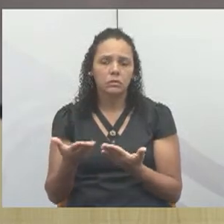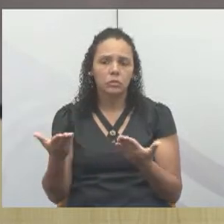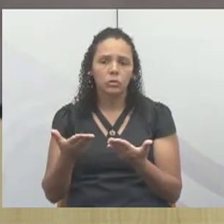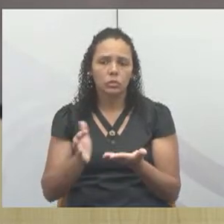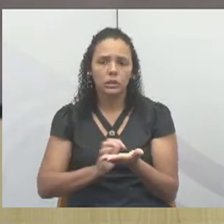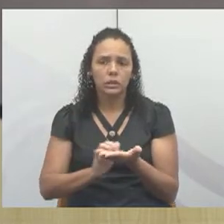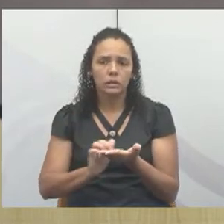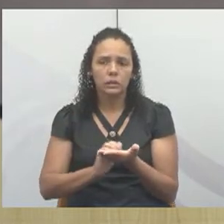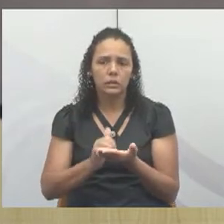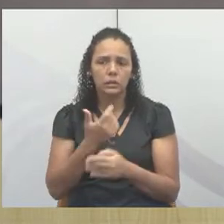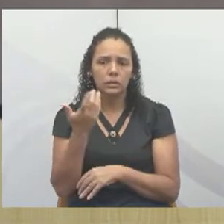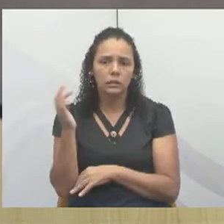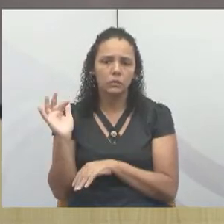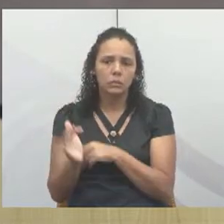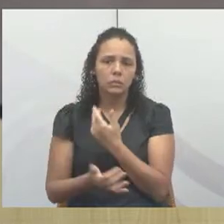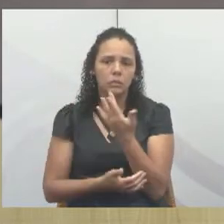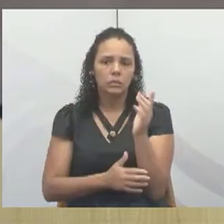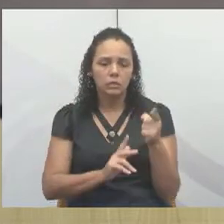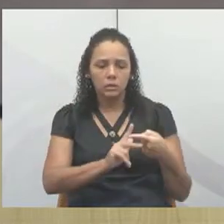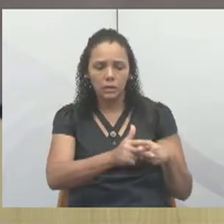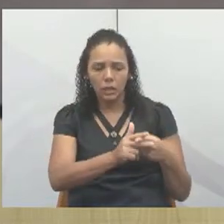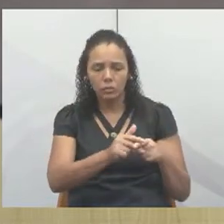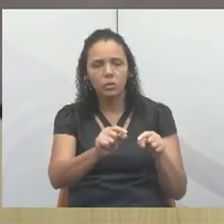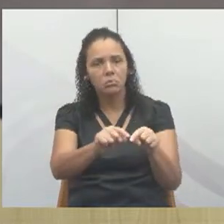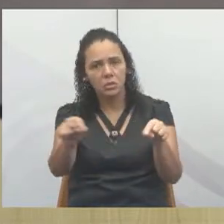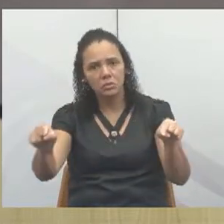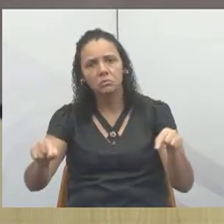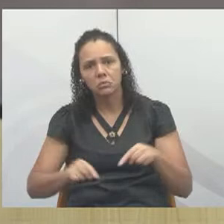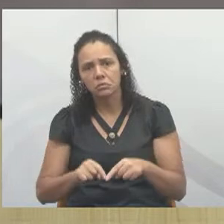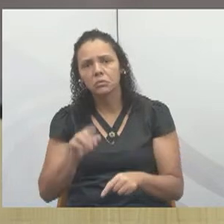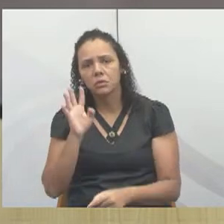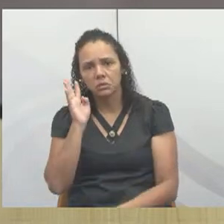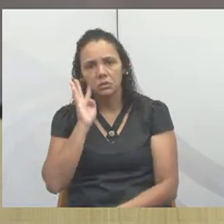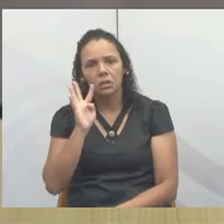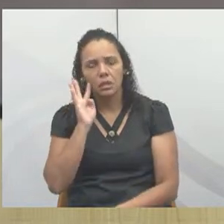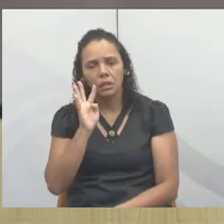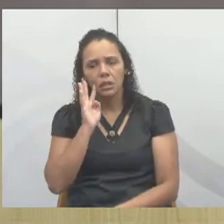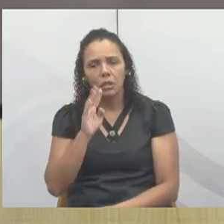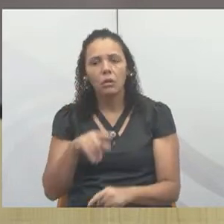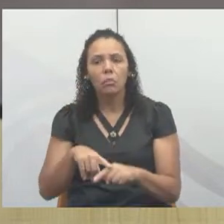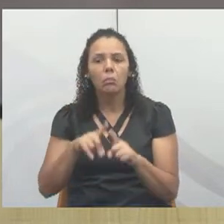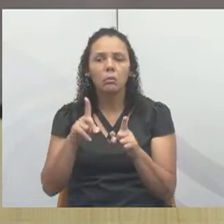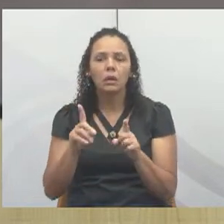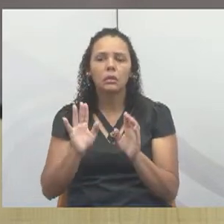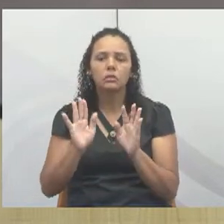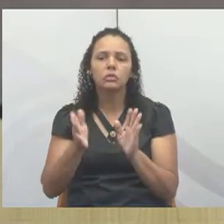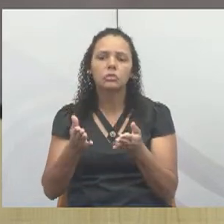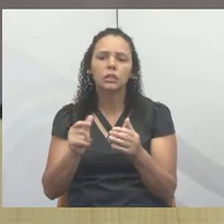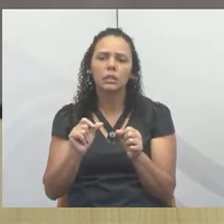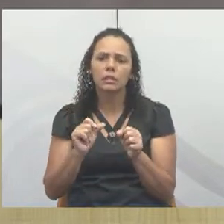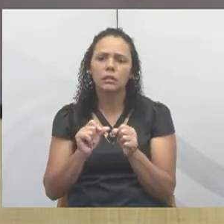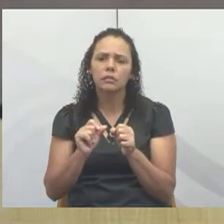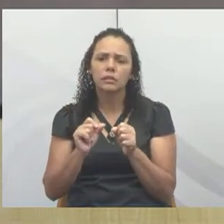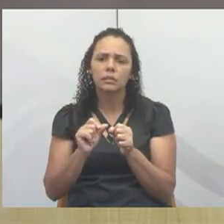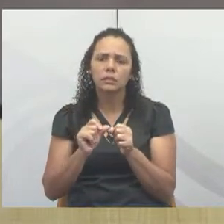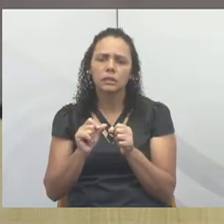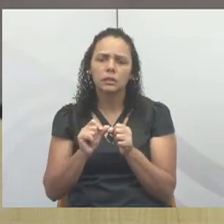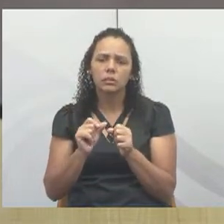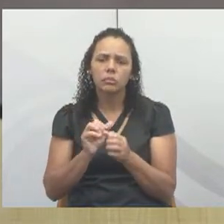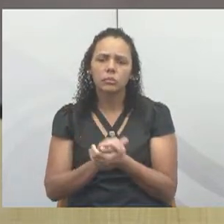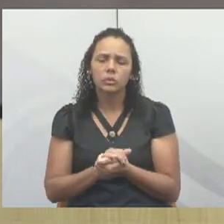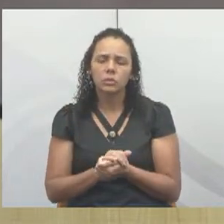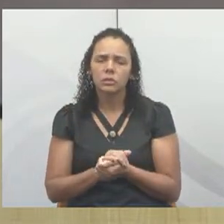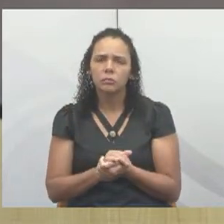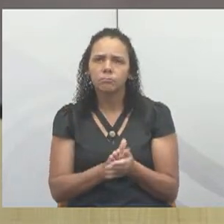de Esporte está fazendo reformas nos campos, está ficando bacana, mas nós já fazemos mais